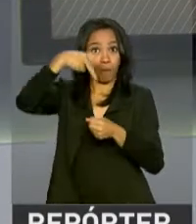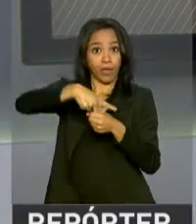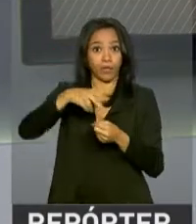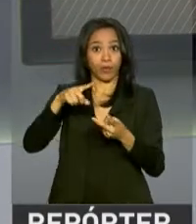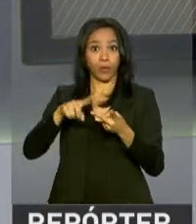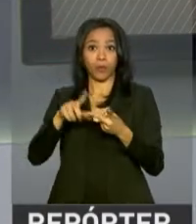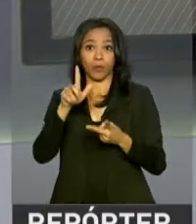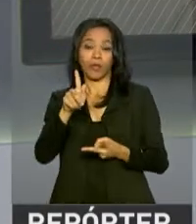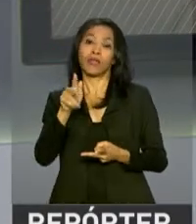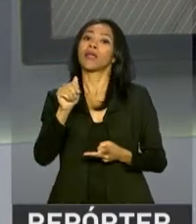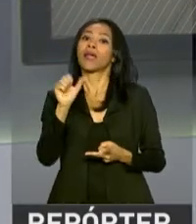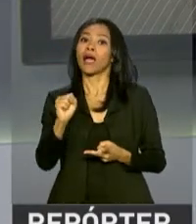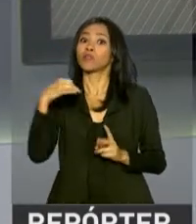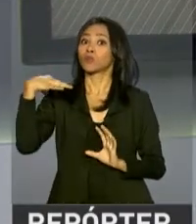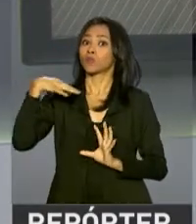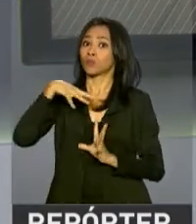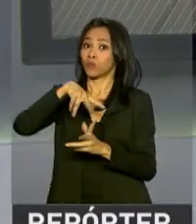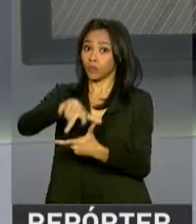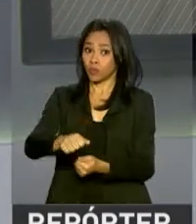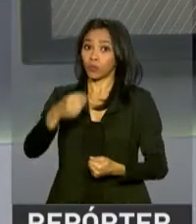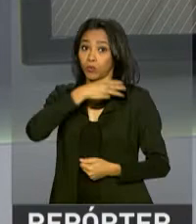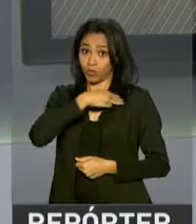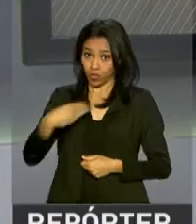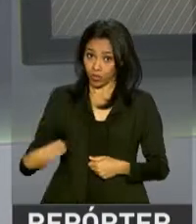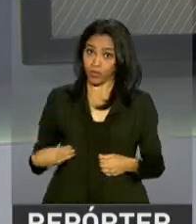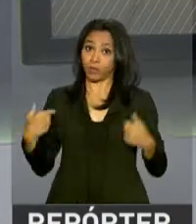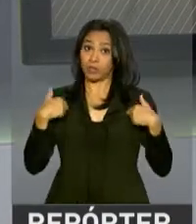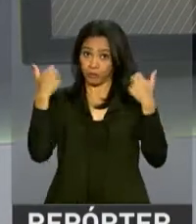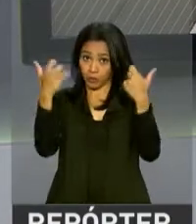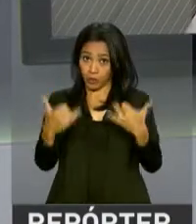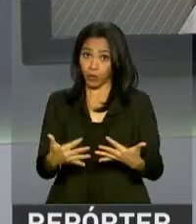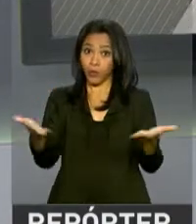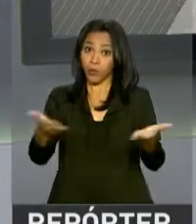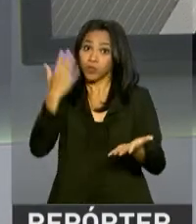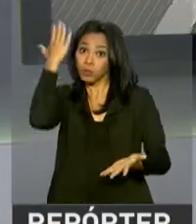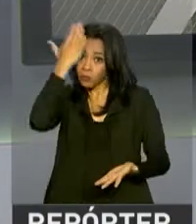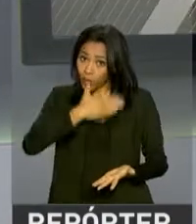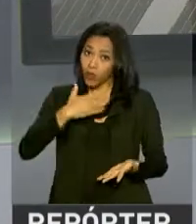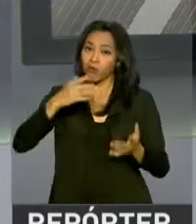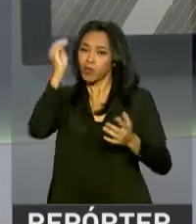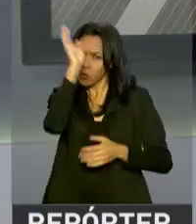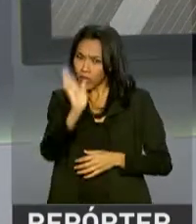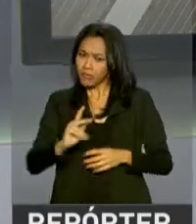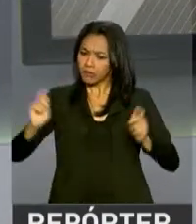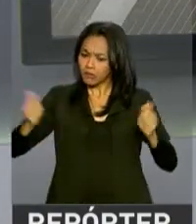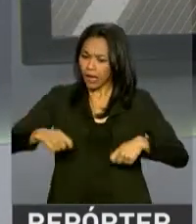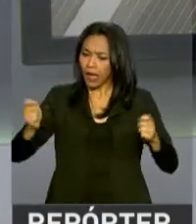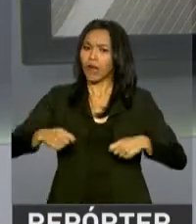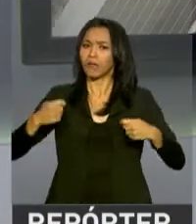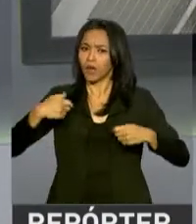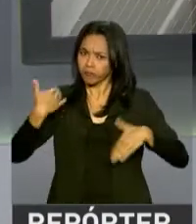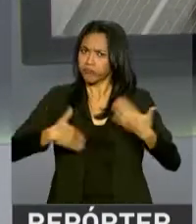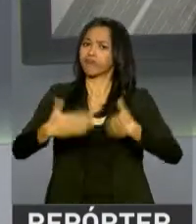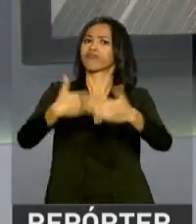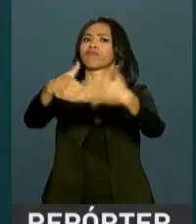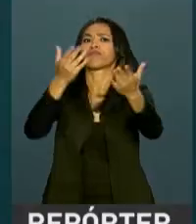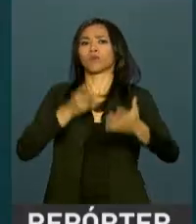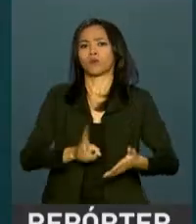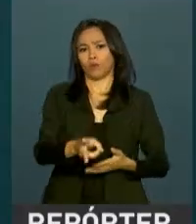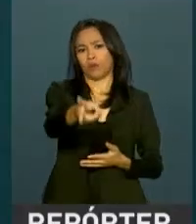para o ministro de minas e energia o dia de hoje mostra a capacidade do brasil de seguir no caminho certo